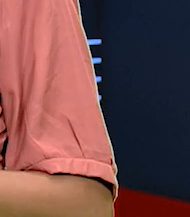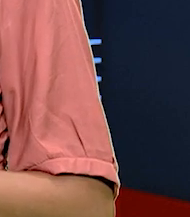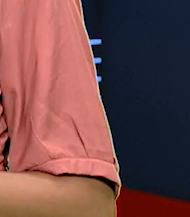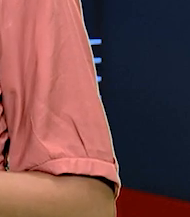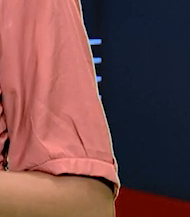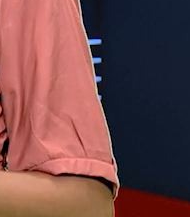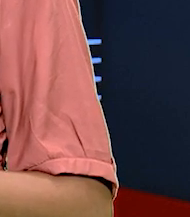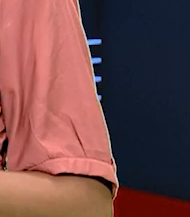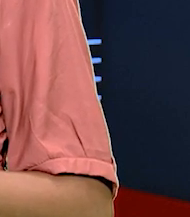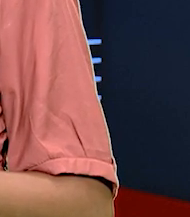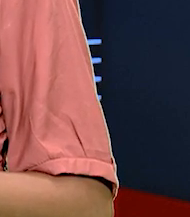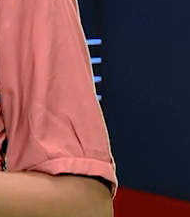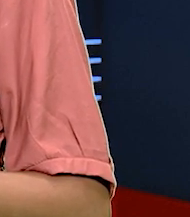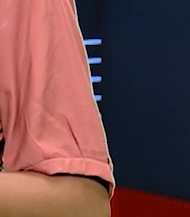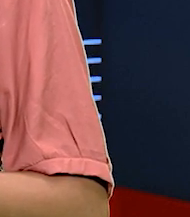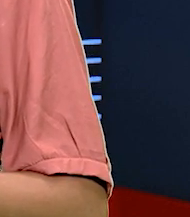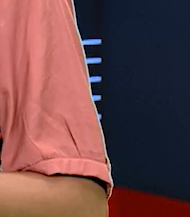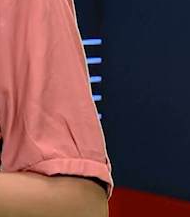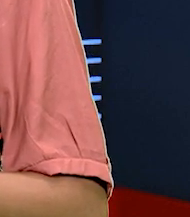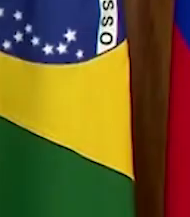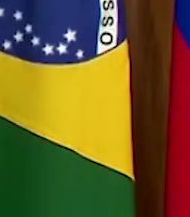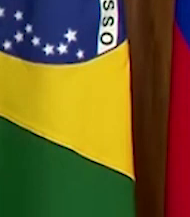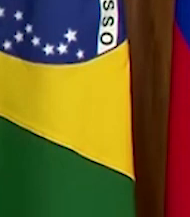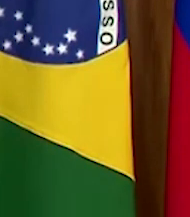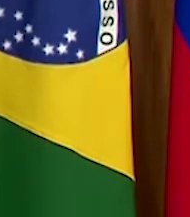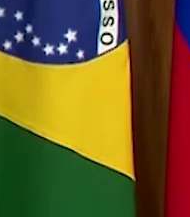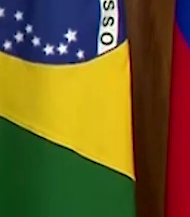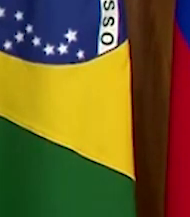Brasil apenas o farão por amor.